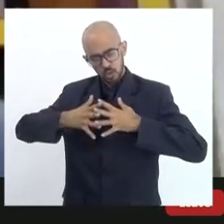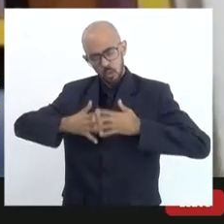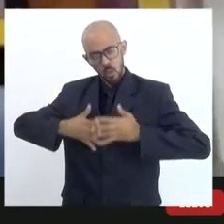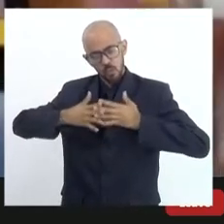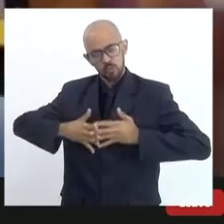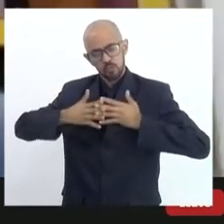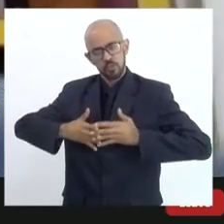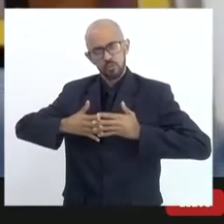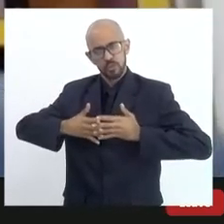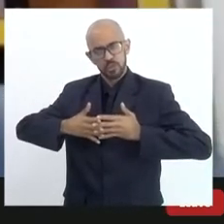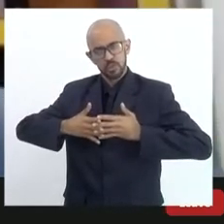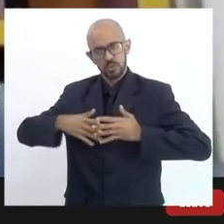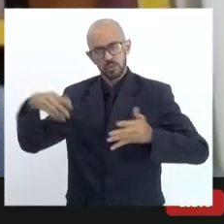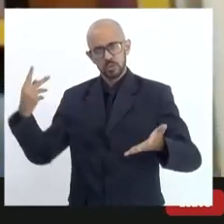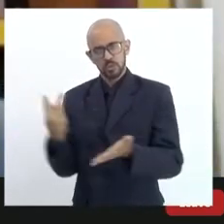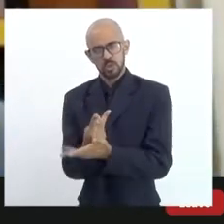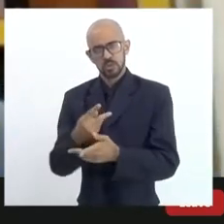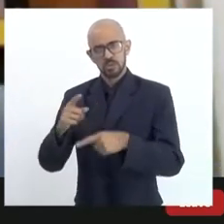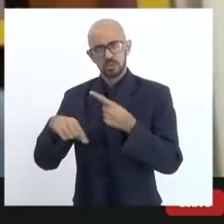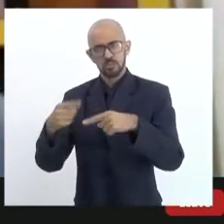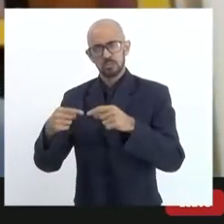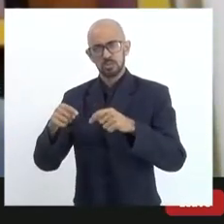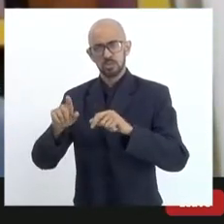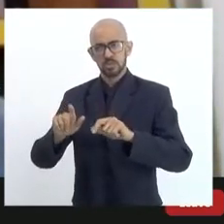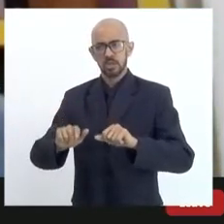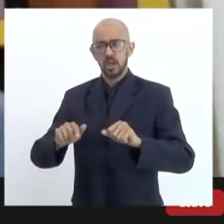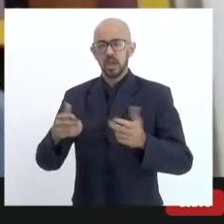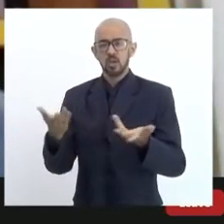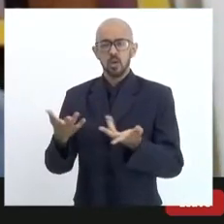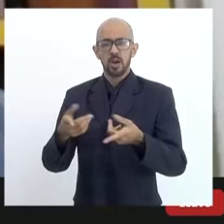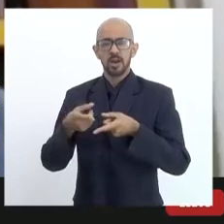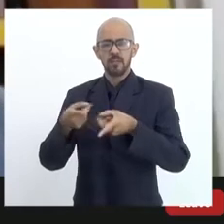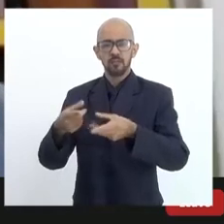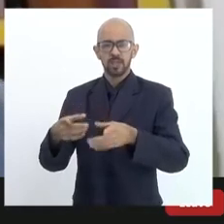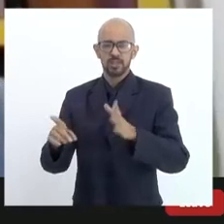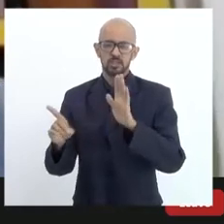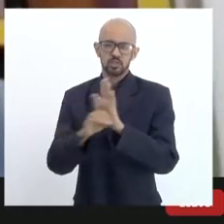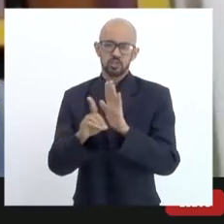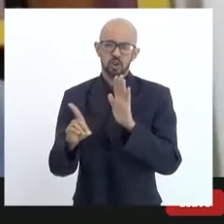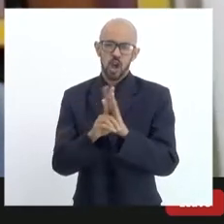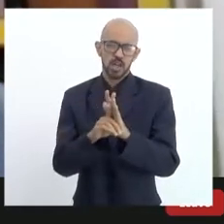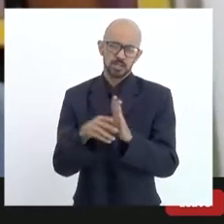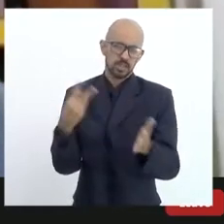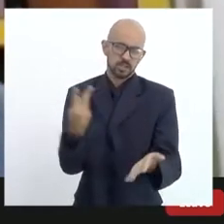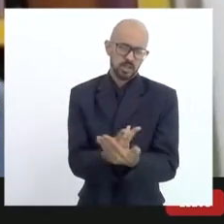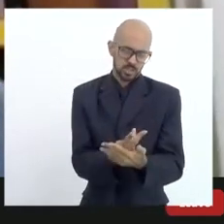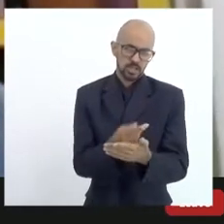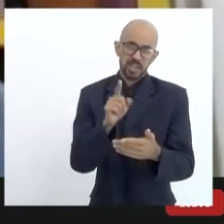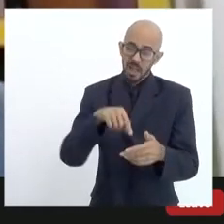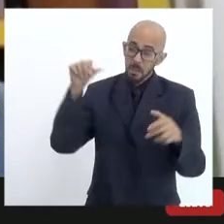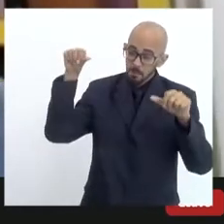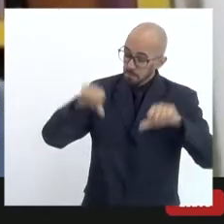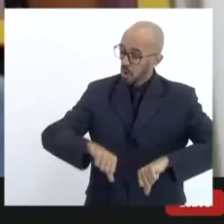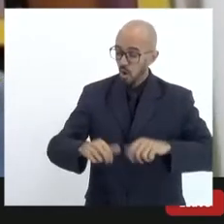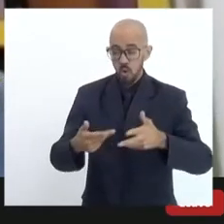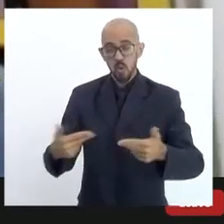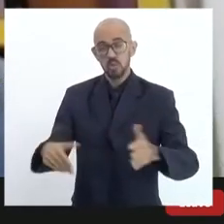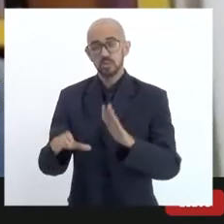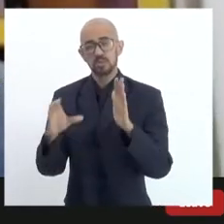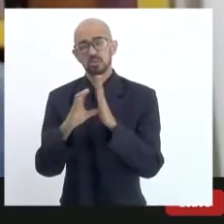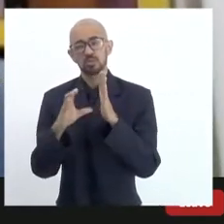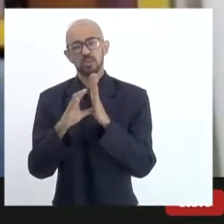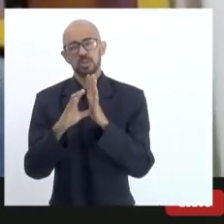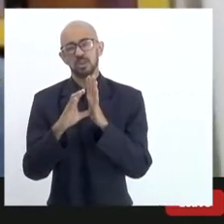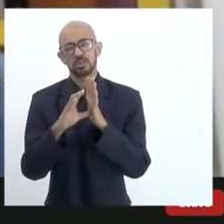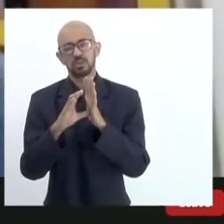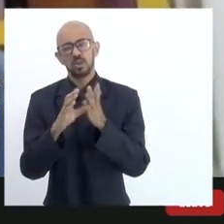mais incentivada pelas mídias a nível institucional, e agora é o tráfico de droga. Que a pior coisa, inclusive, nas comunidades, para o nosso pessoal, é justamente isso. Como é que